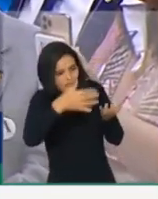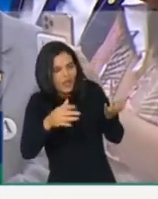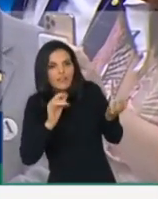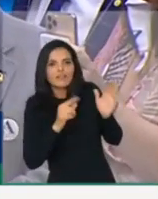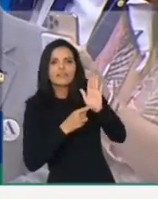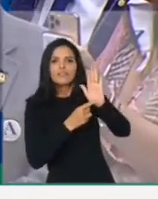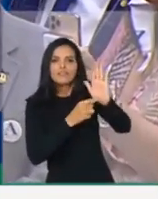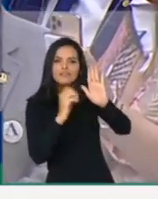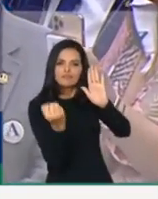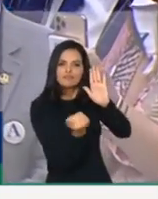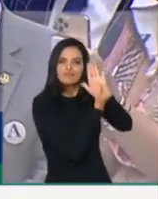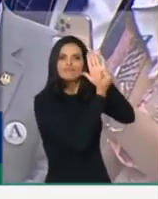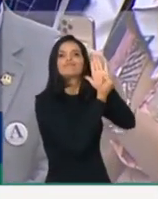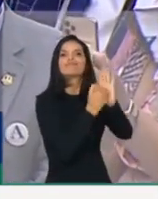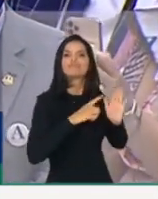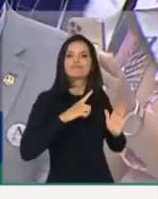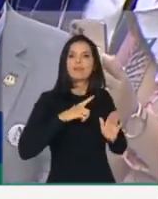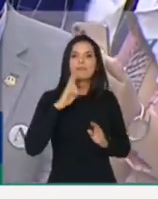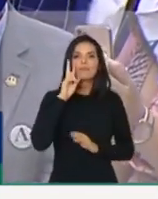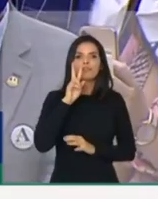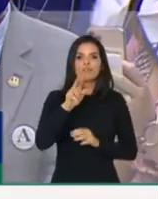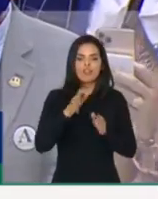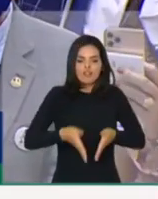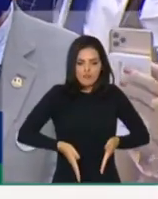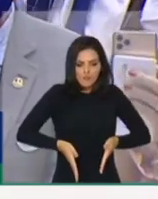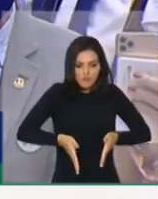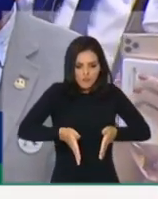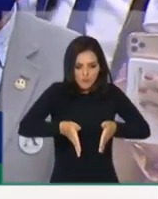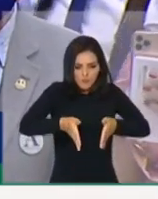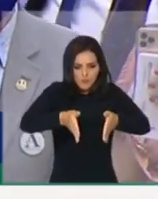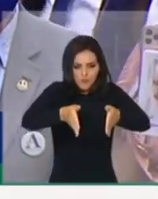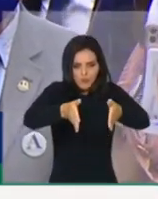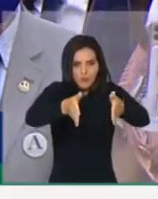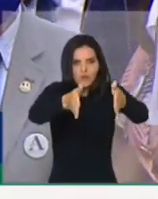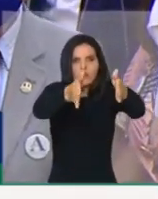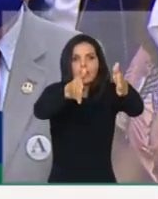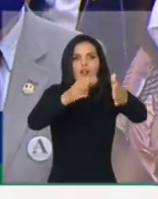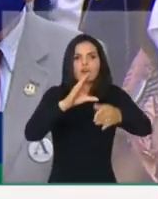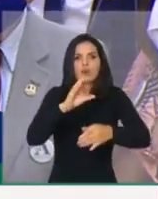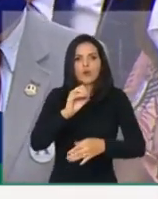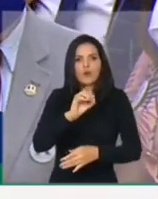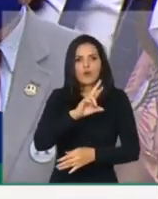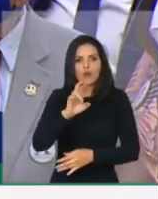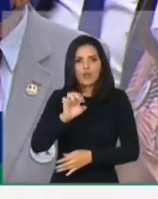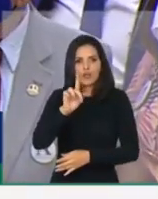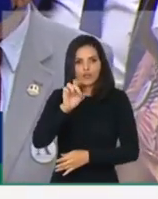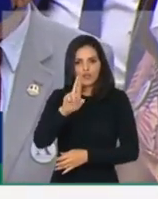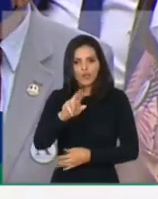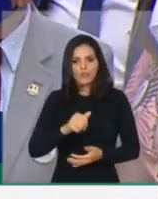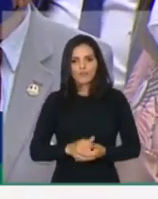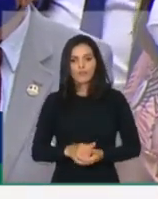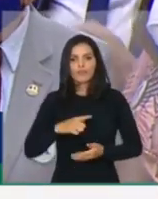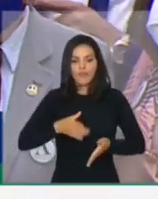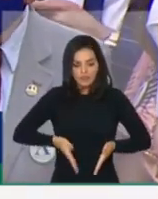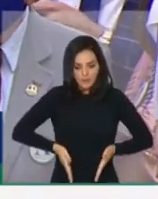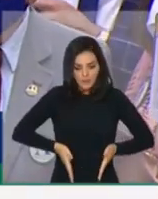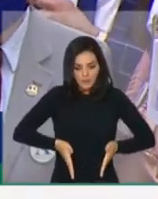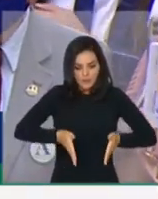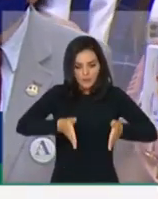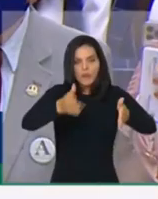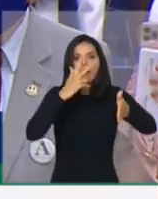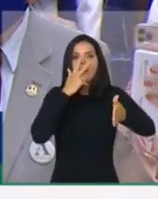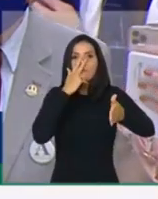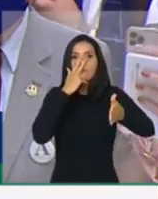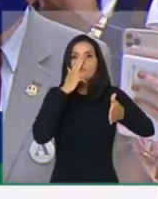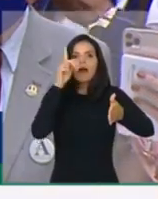Veja à minha frente um grande corredor no centro do plenário. Há no centro como se fosse uma grande